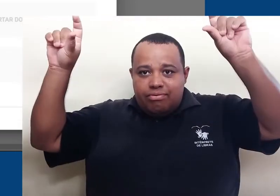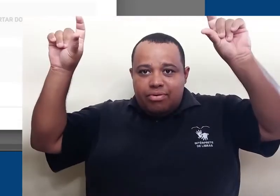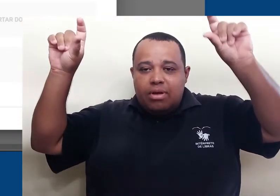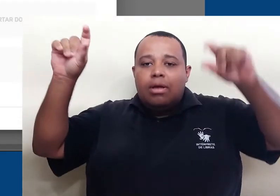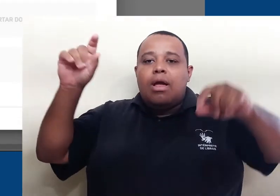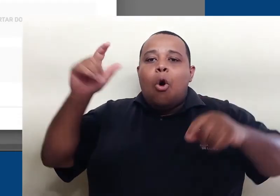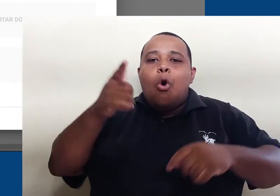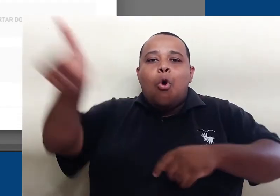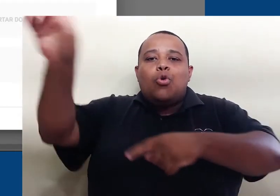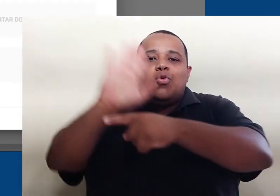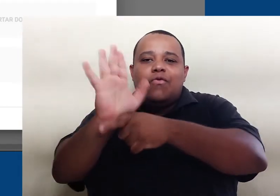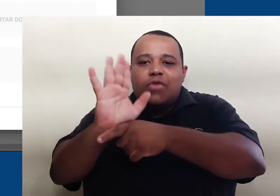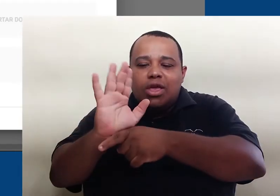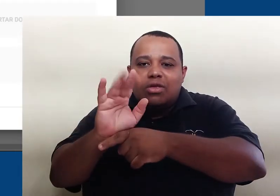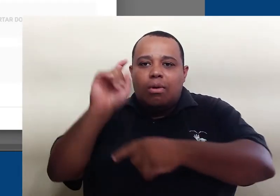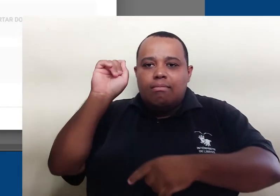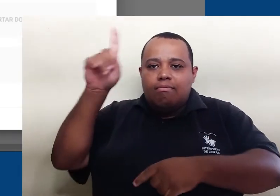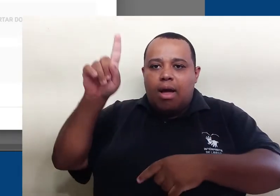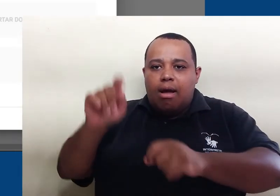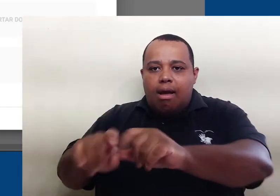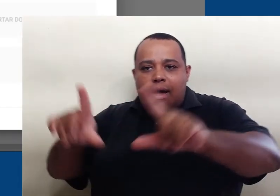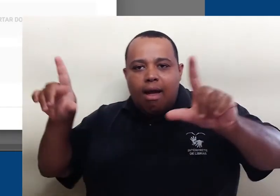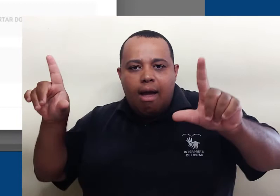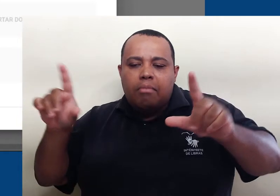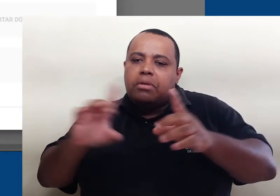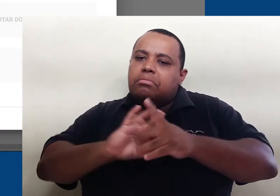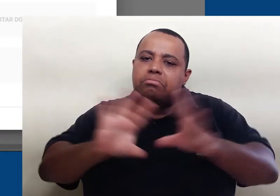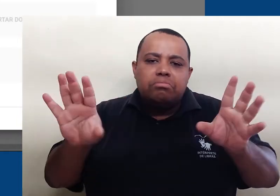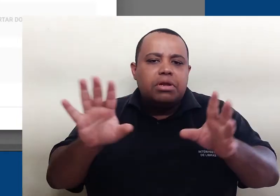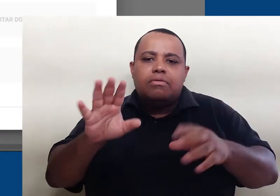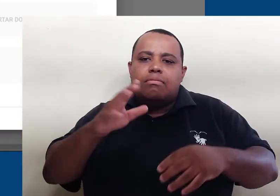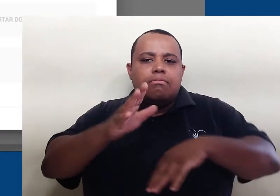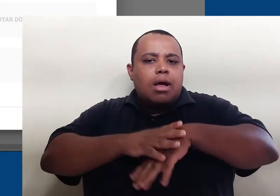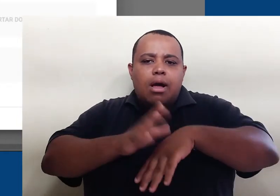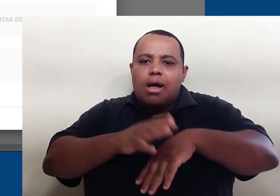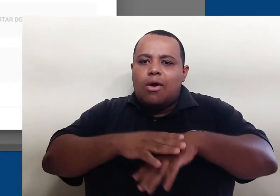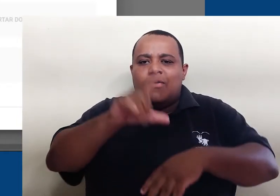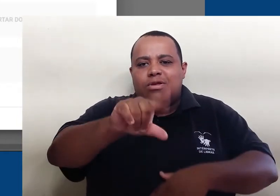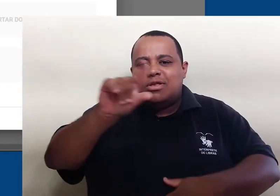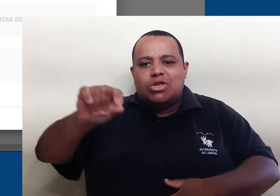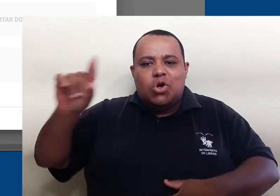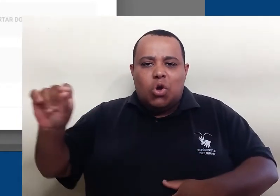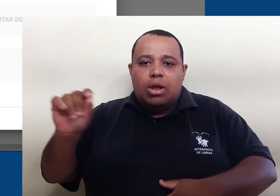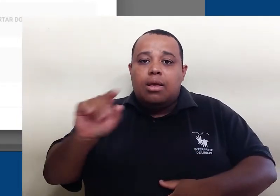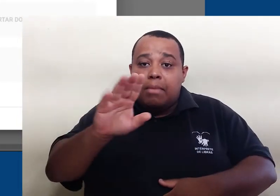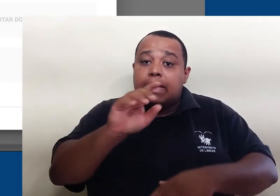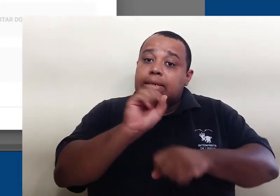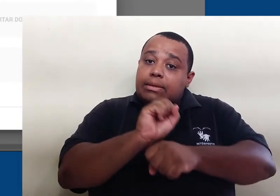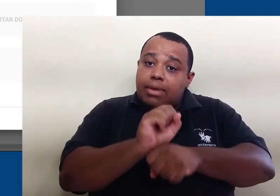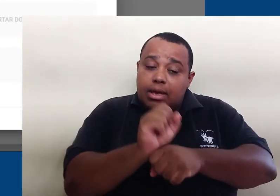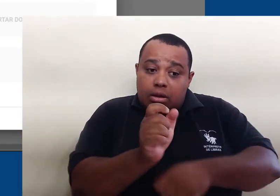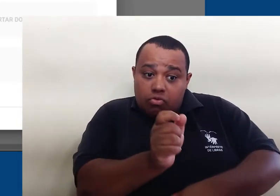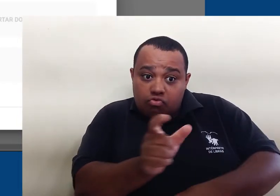aqui está essa referência. Então você pode adicionar esses cards para a pessoa clicar durante o vídeo. Mas isso você só pode fazer quando o vídeo tiver terminado de